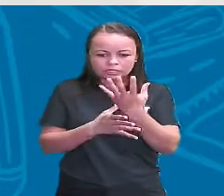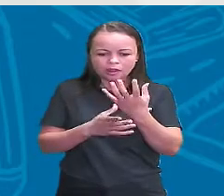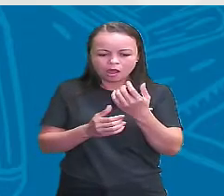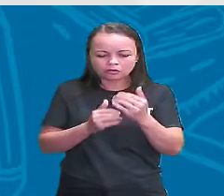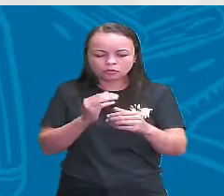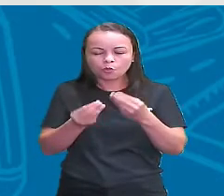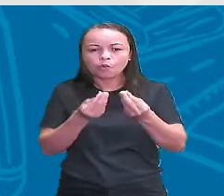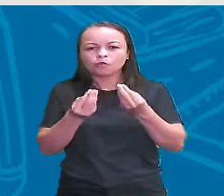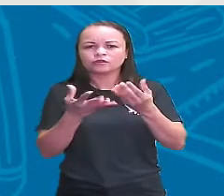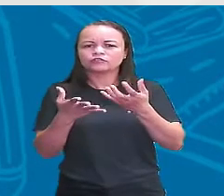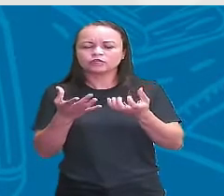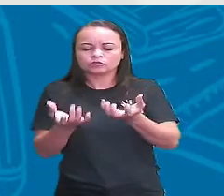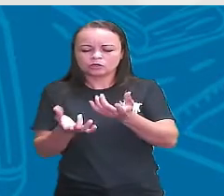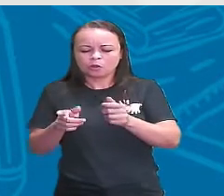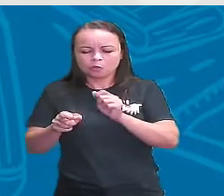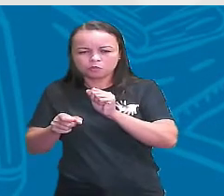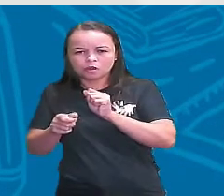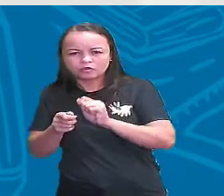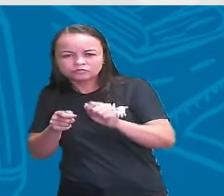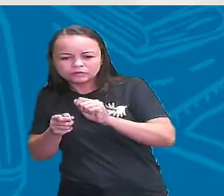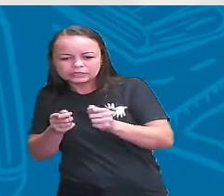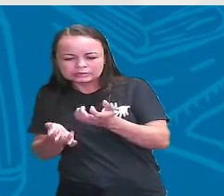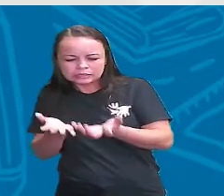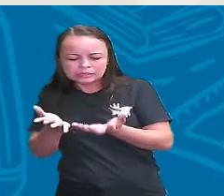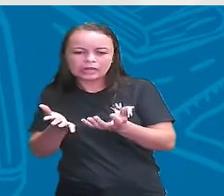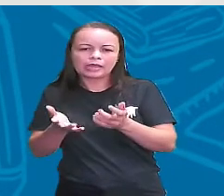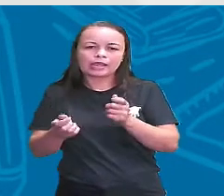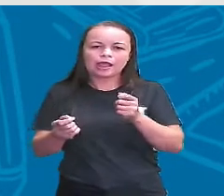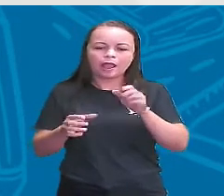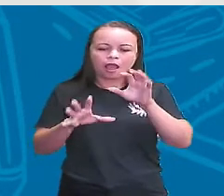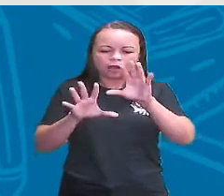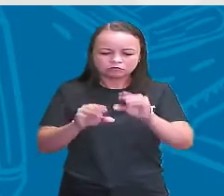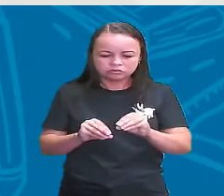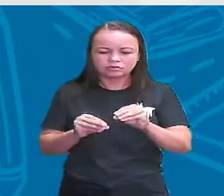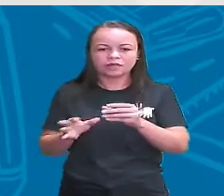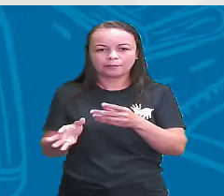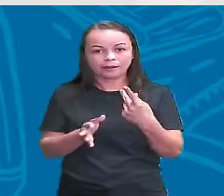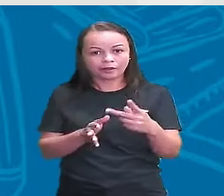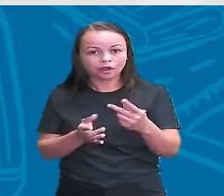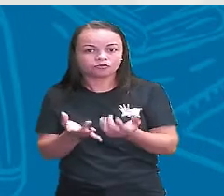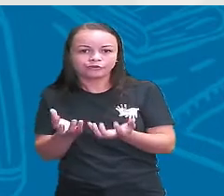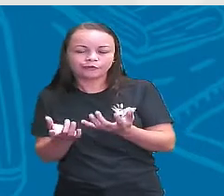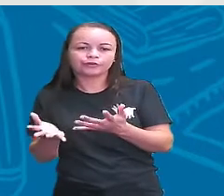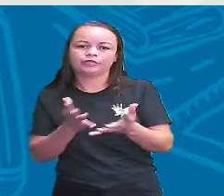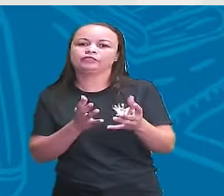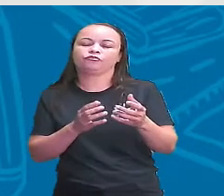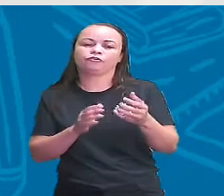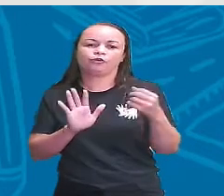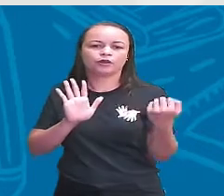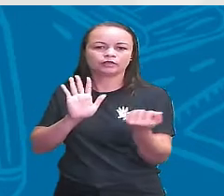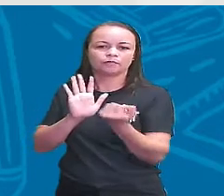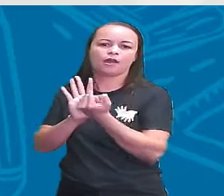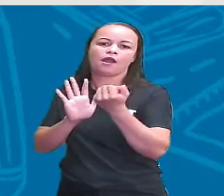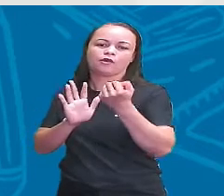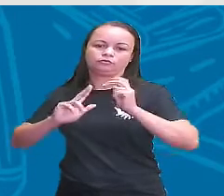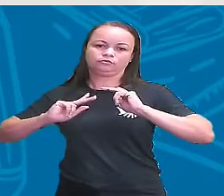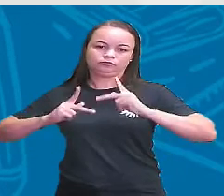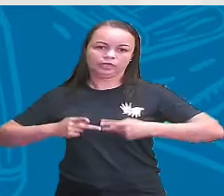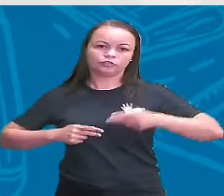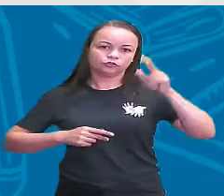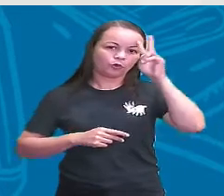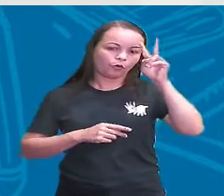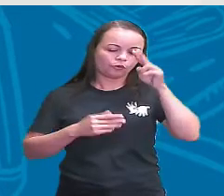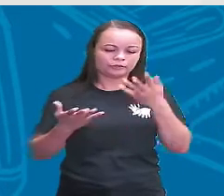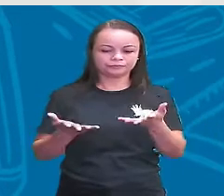fogo? Acender o fogo, apagar o fogo, certo? Então isso foi um grande marco para a história da humanidade. Eu trouxe para vocês o filme Guerra